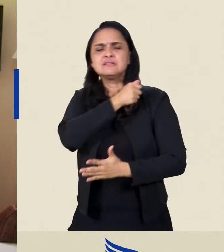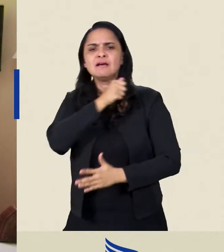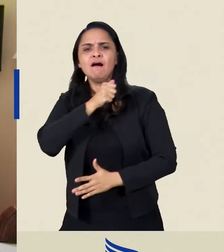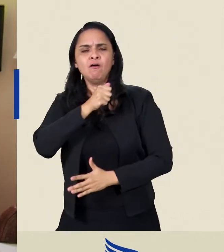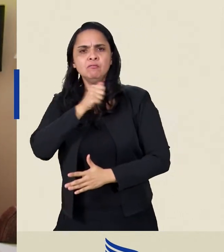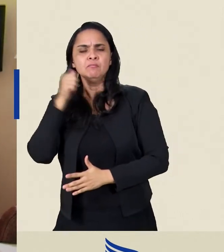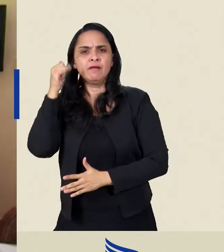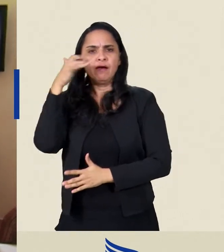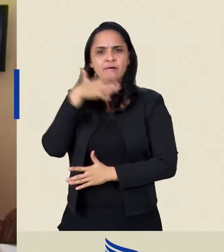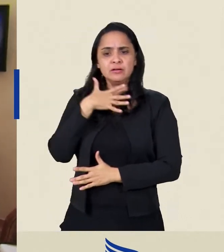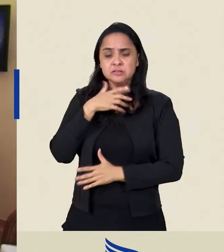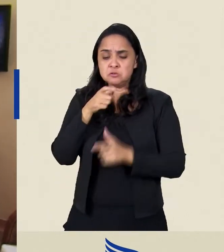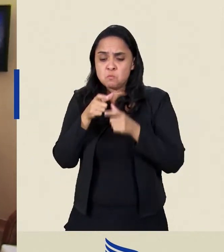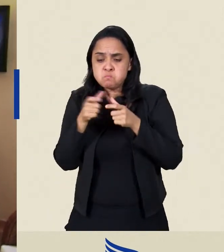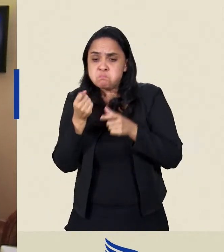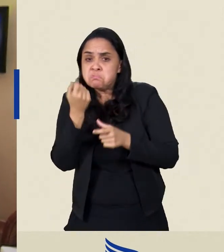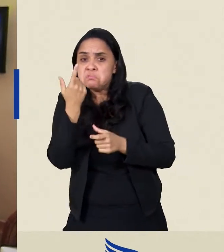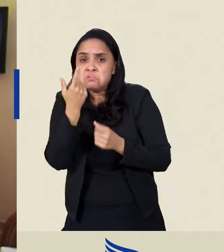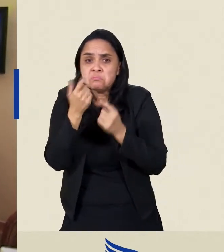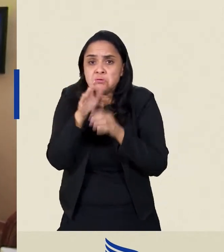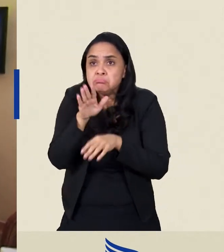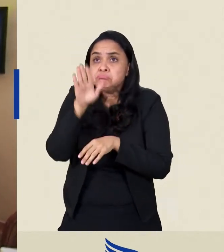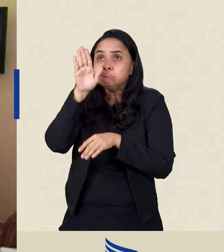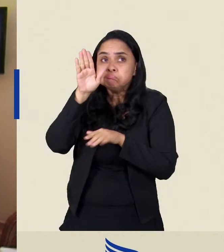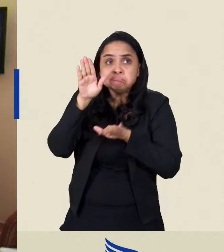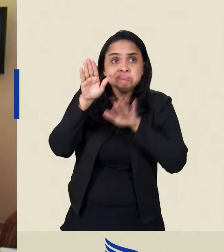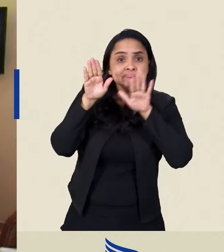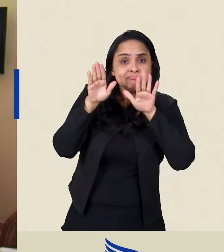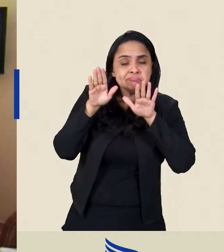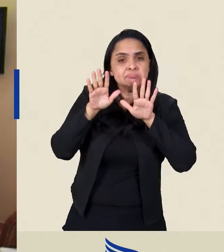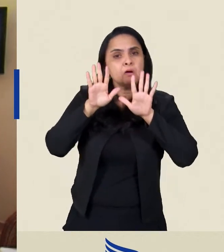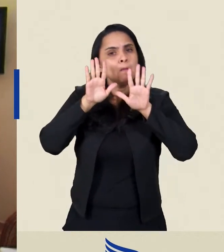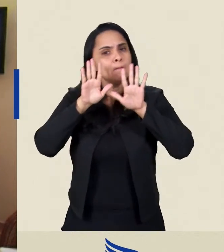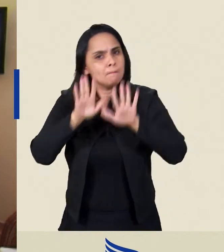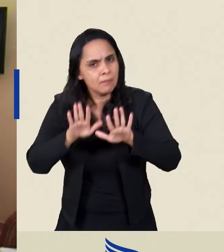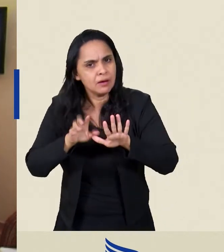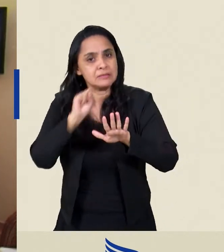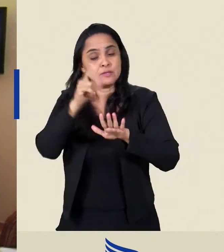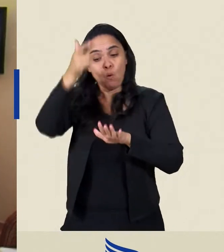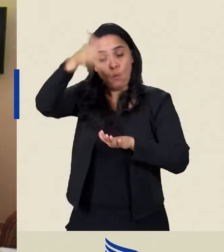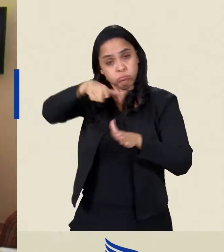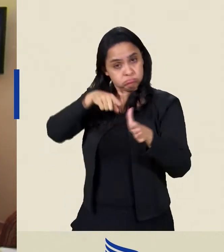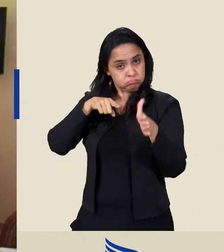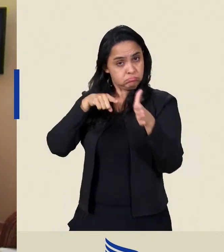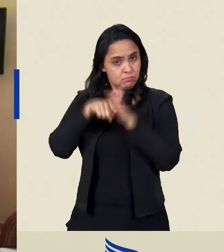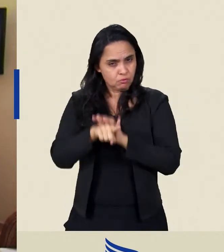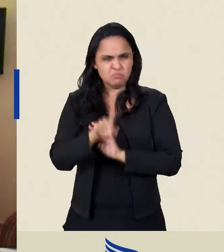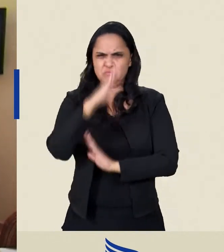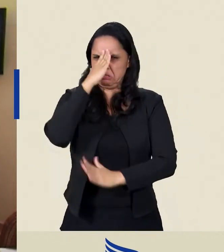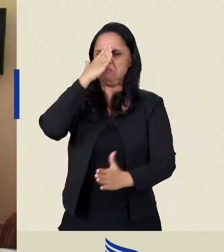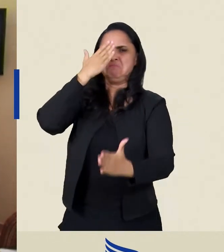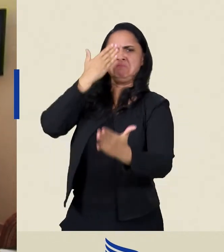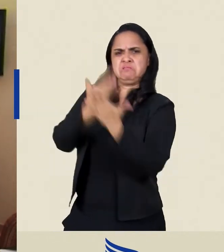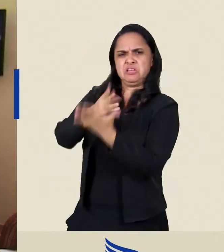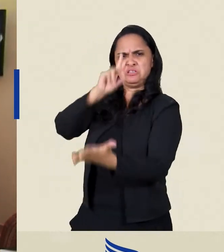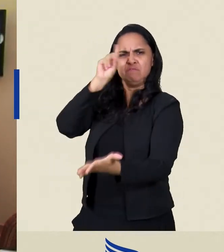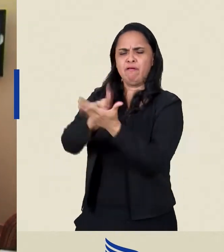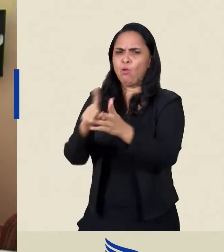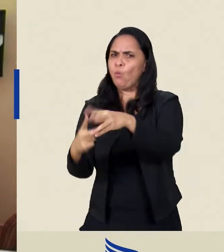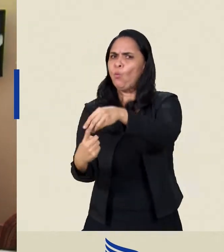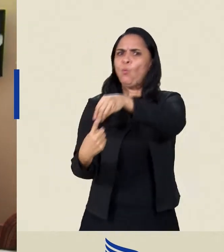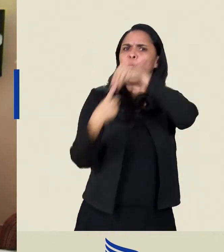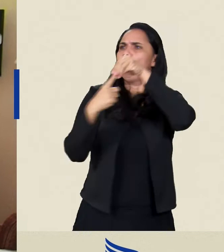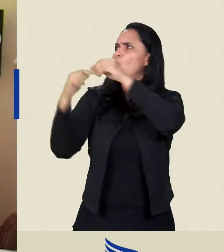levanta as mãos de maneira tímida. Mas quando fazemos a outra pergunta, quem crê que somos salvos unicamente